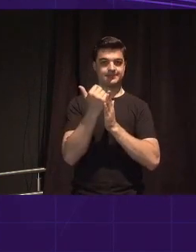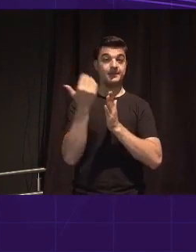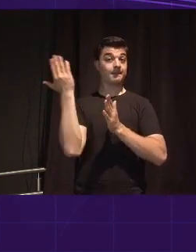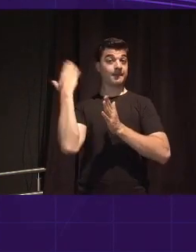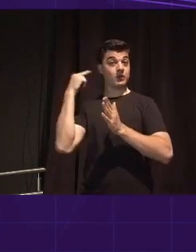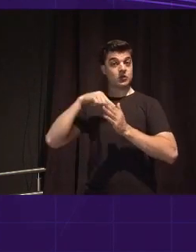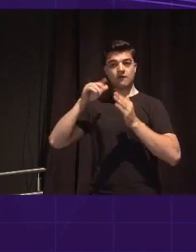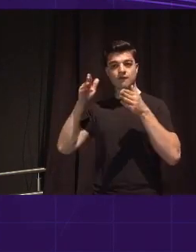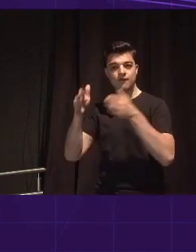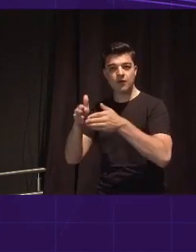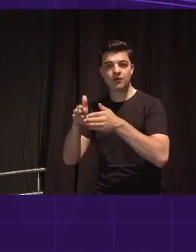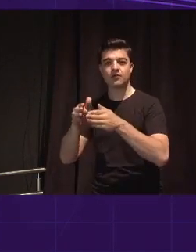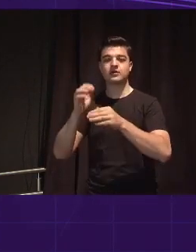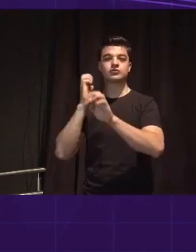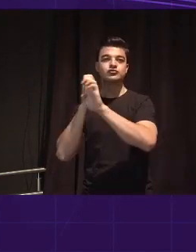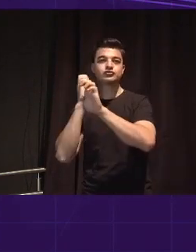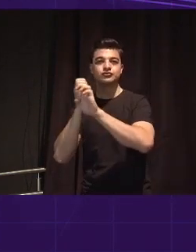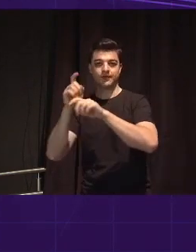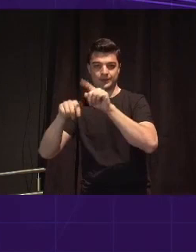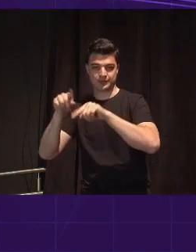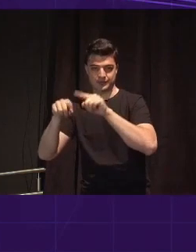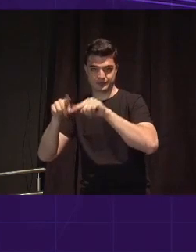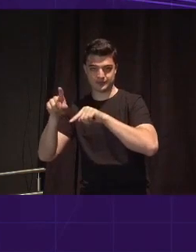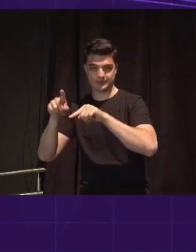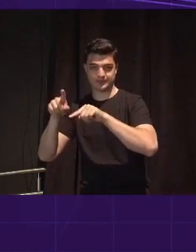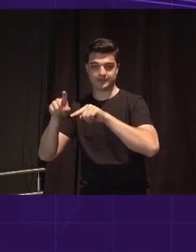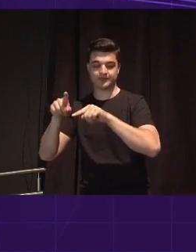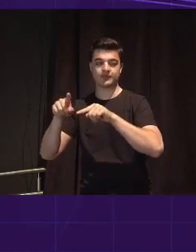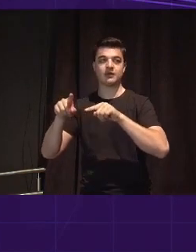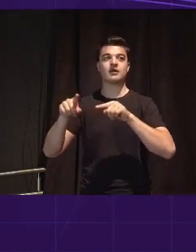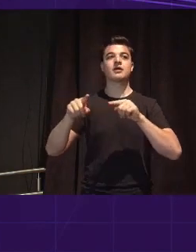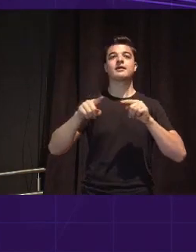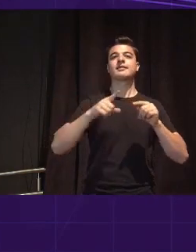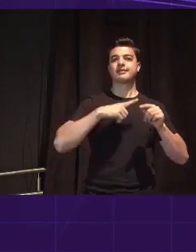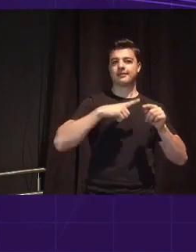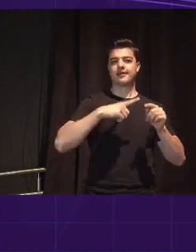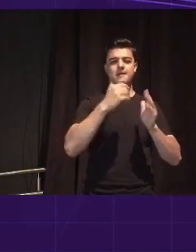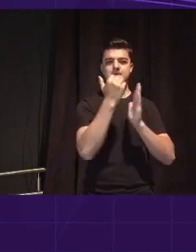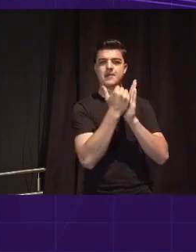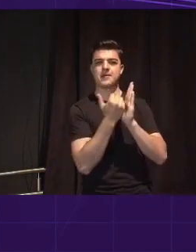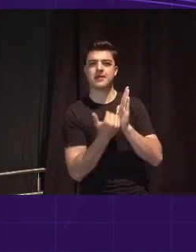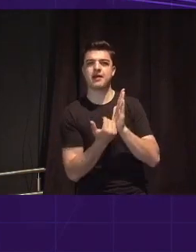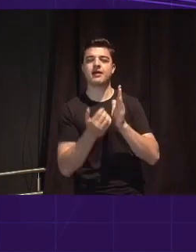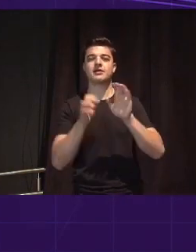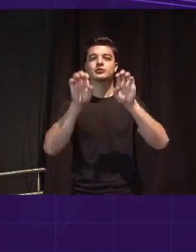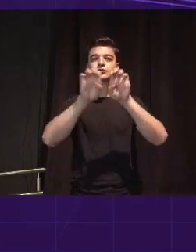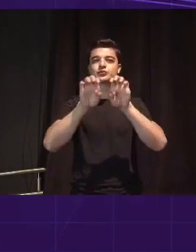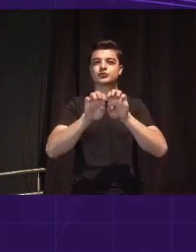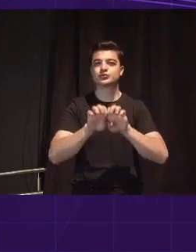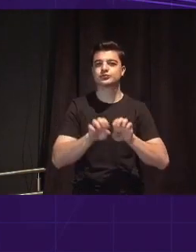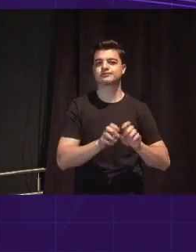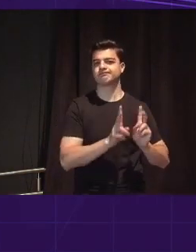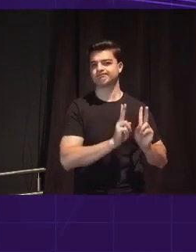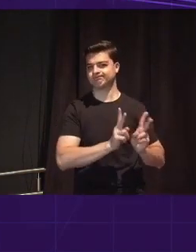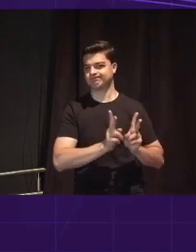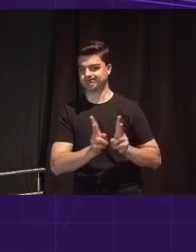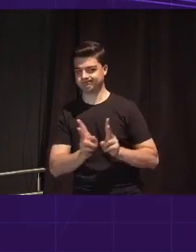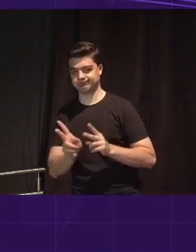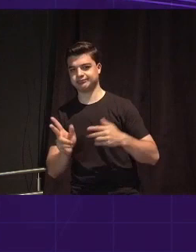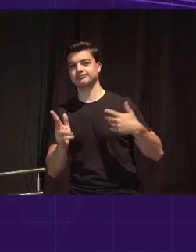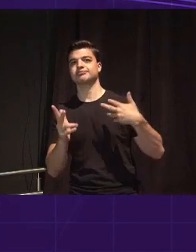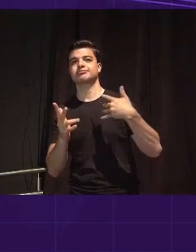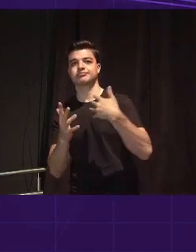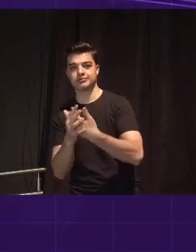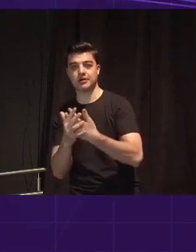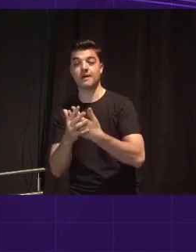gente sempre usou um viés de Kanban para tudo que a gente vinha fazendo, a gente tinha uma ideia de estruturação de fly levels e a gente queria mexer com